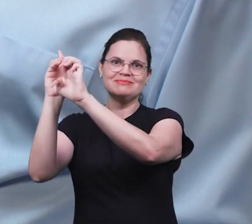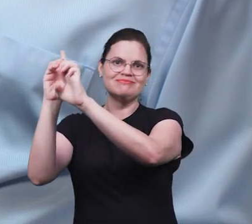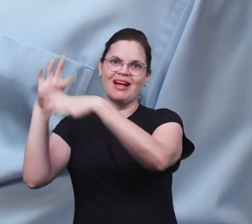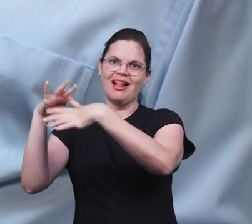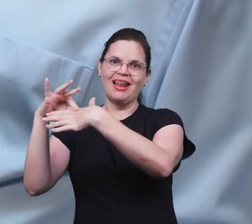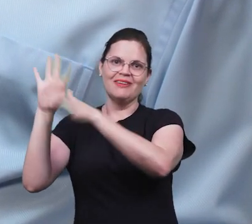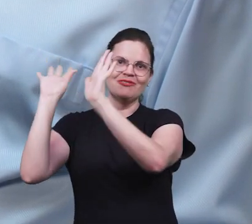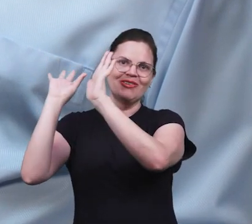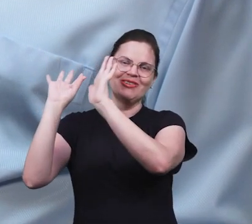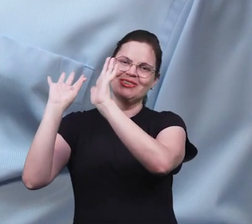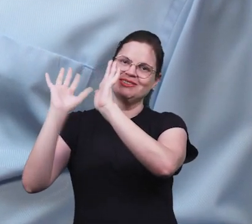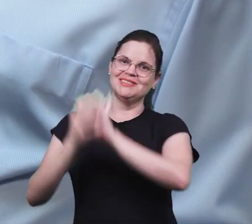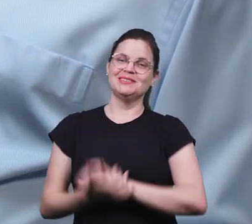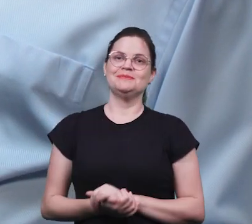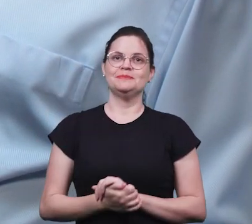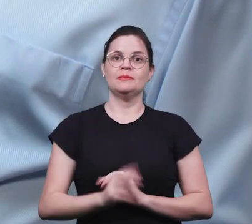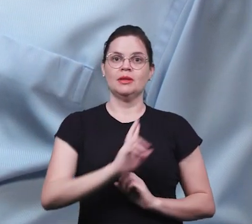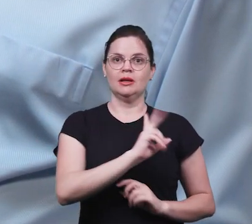Hebreus diz assim: